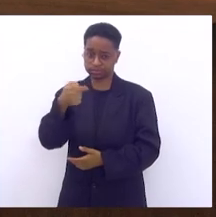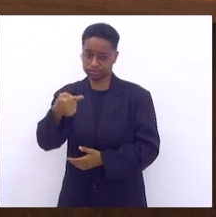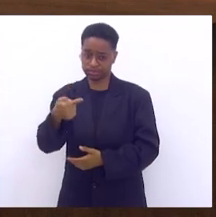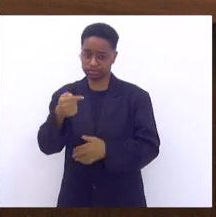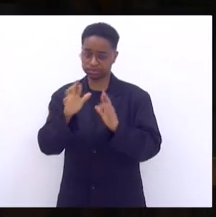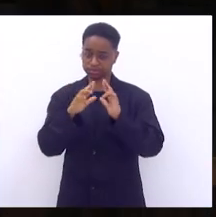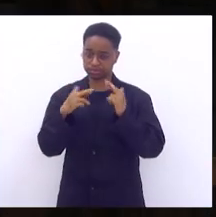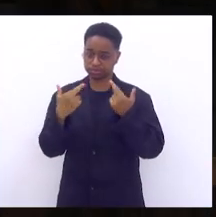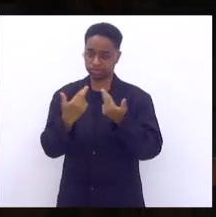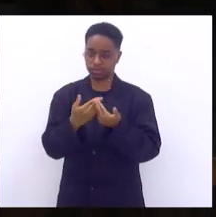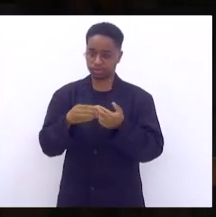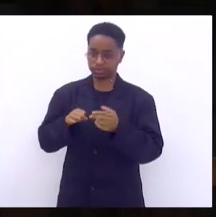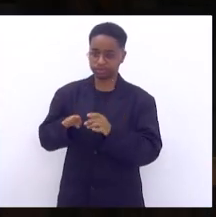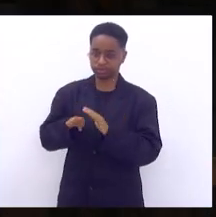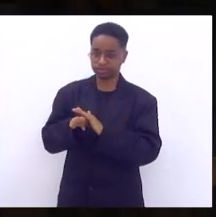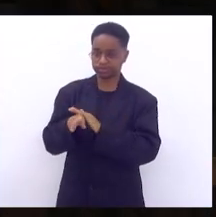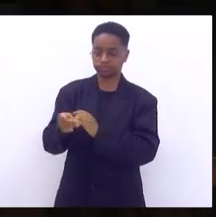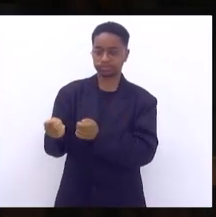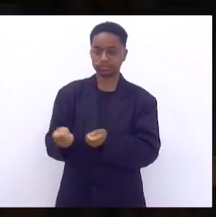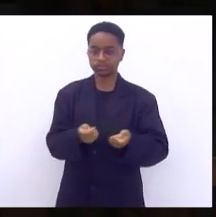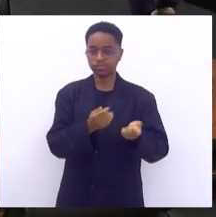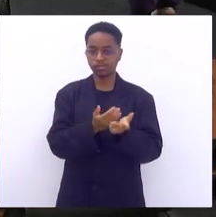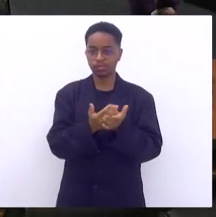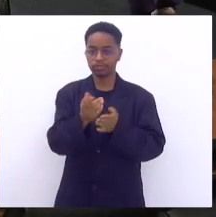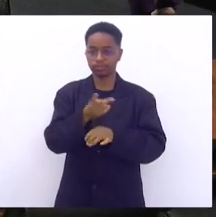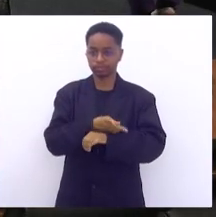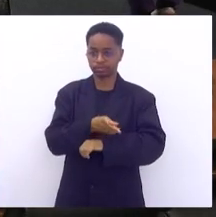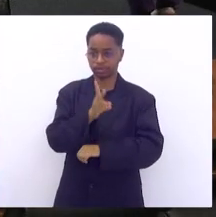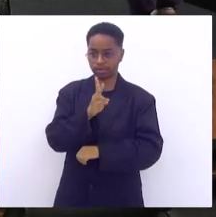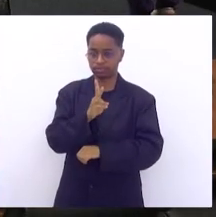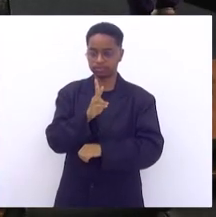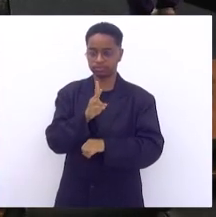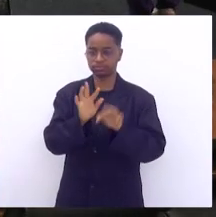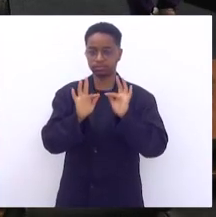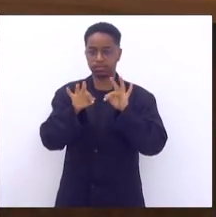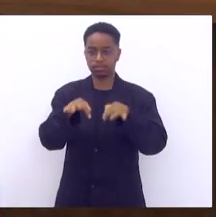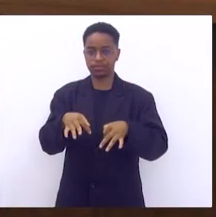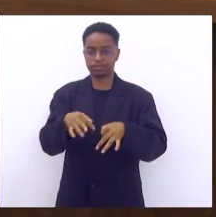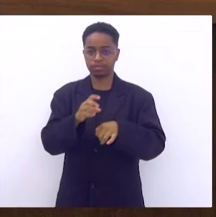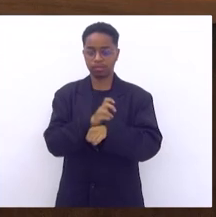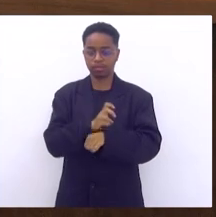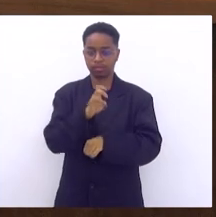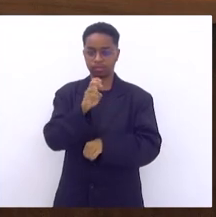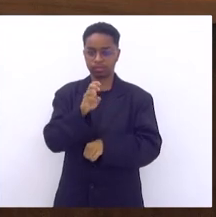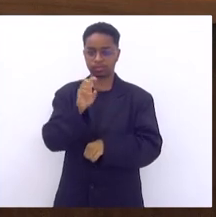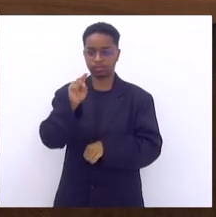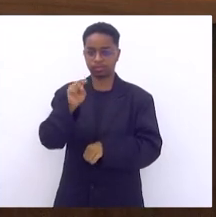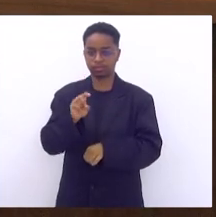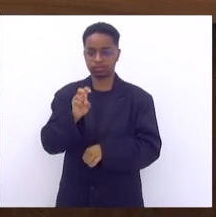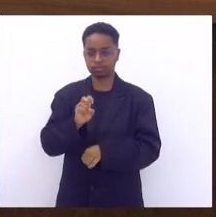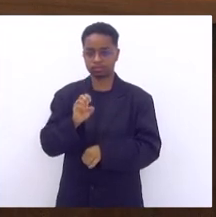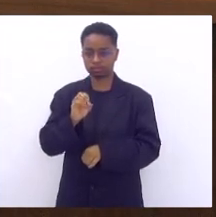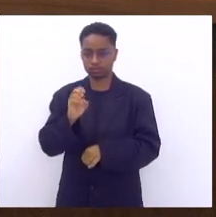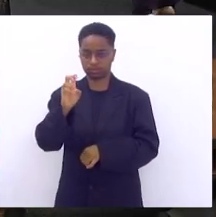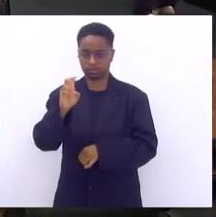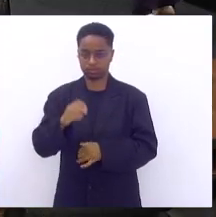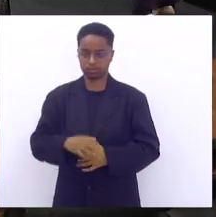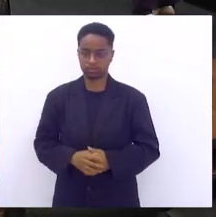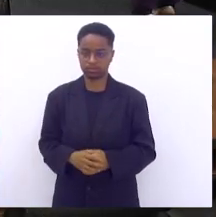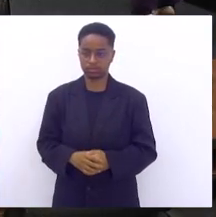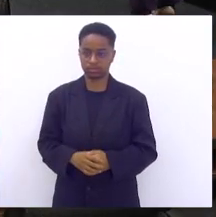sessão ordinária, que iniciada às 14 horas e encerrou-se às 17 horas e 5 minutos.